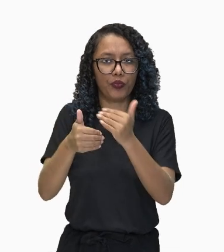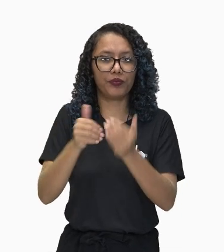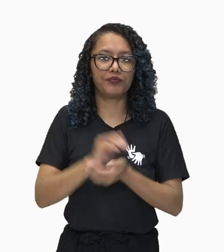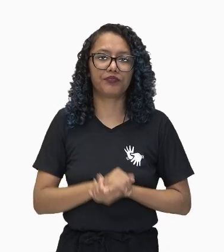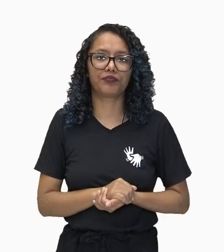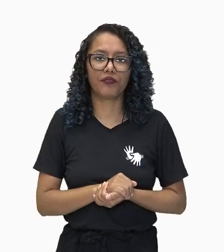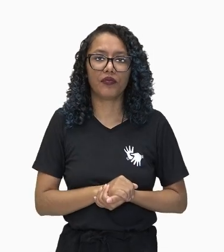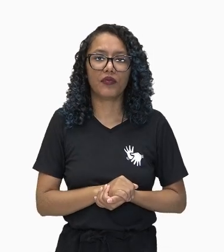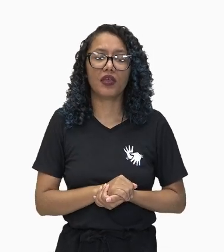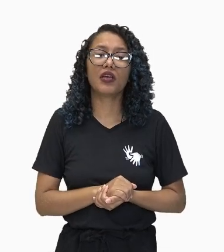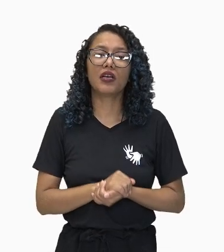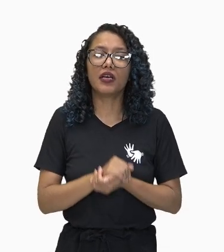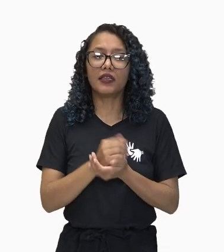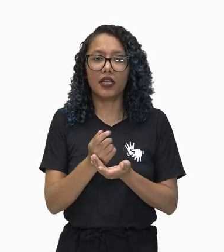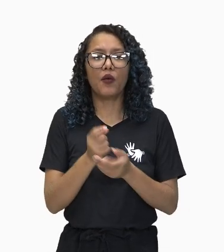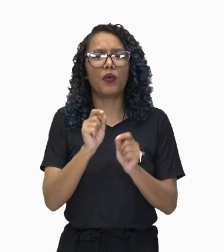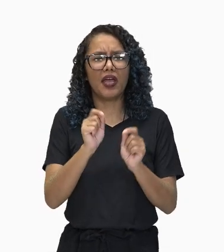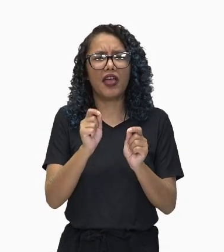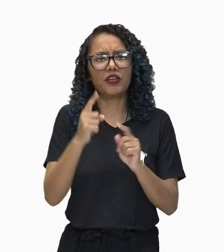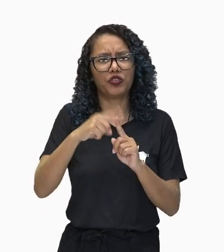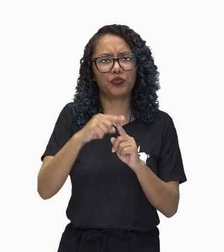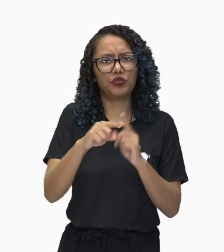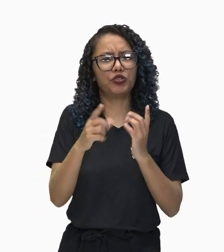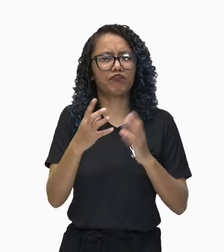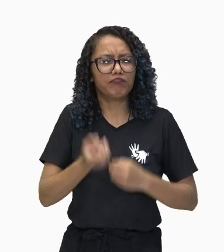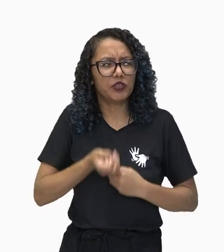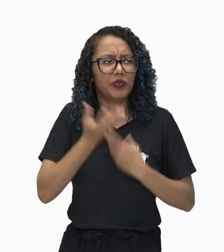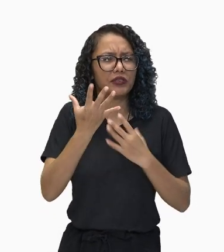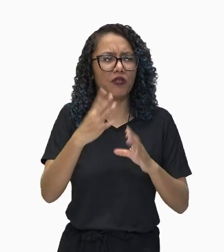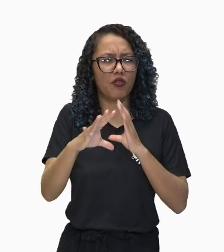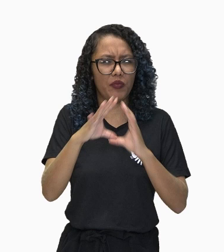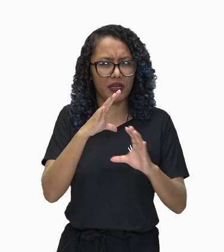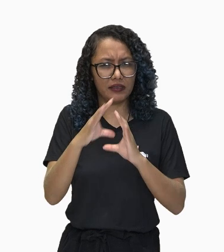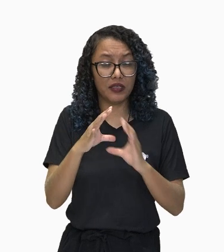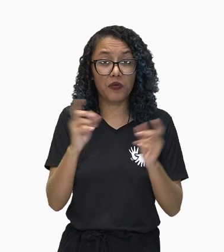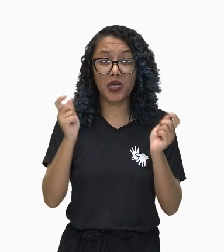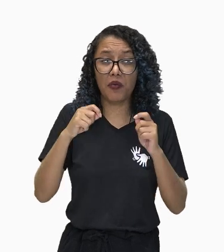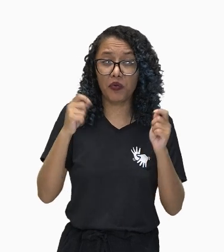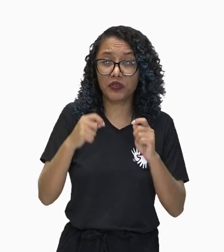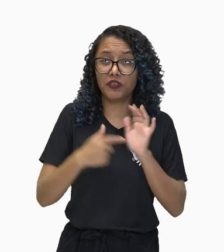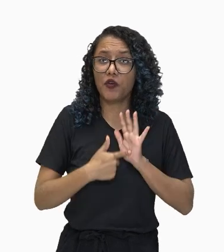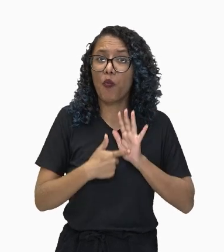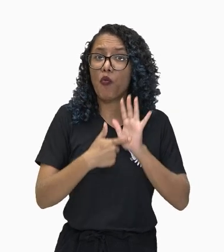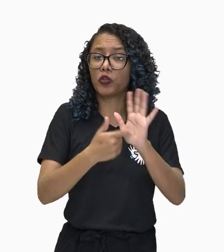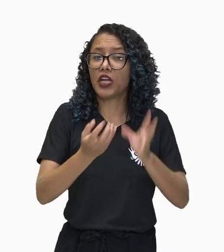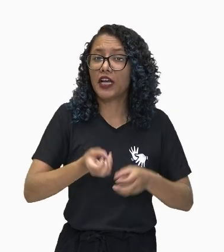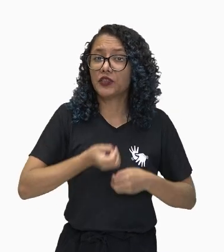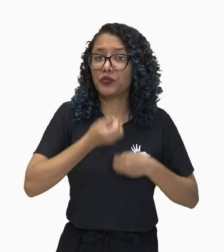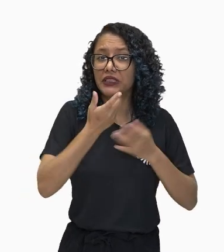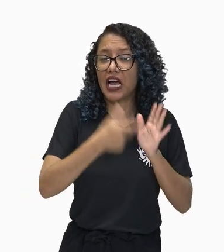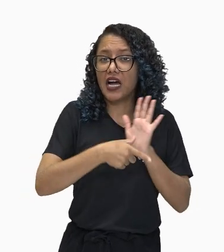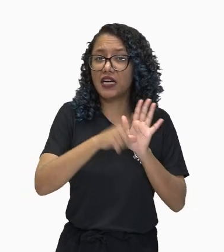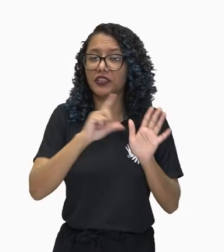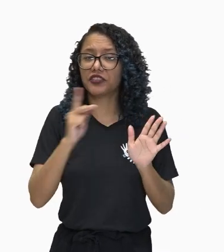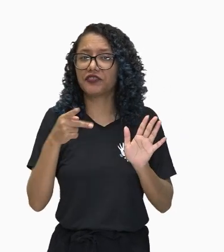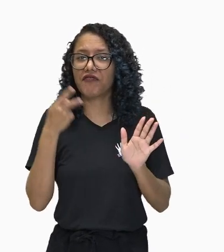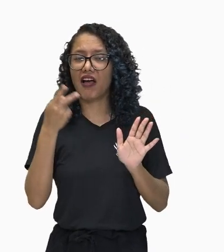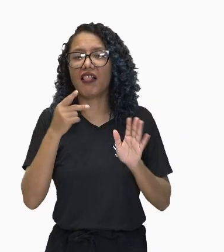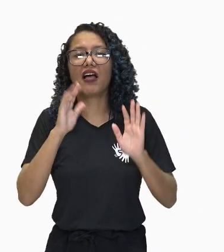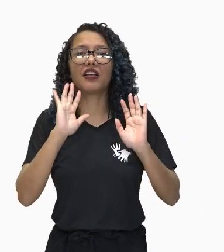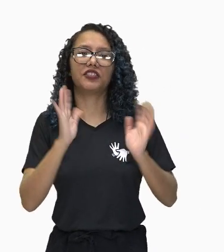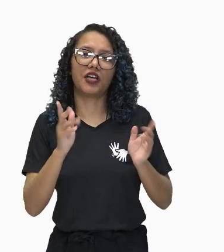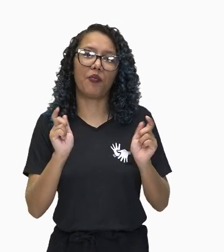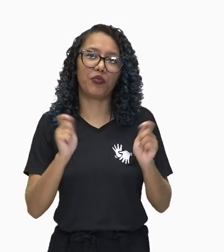consegue representar os pensamentos e sentimentos mesmo antes da fala. Ou seja, mesmo antes da gente